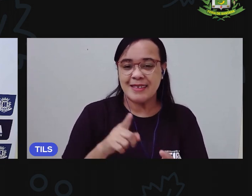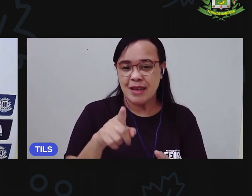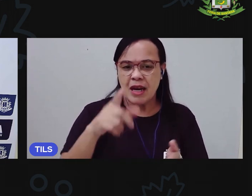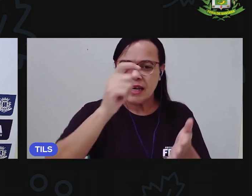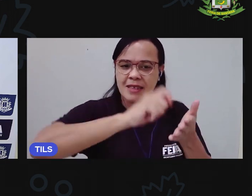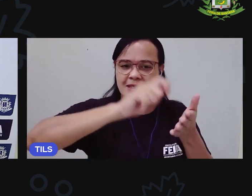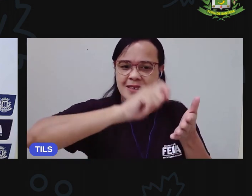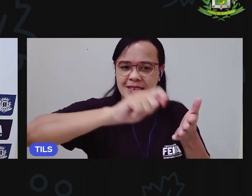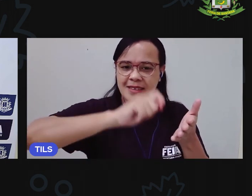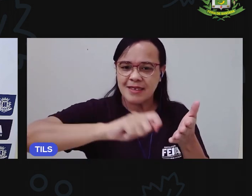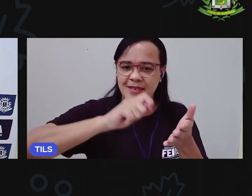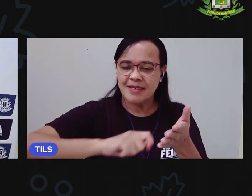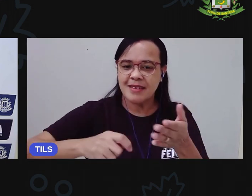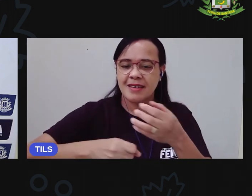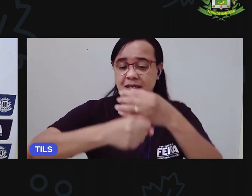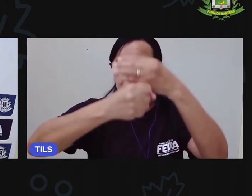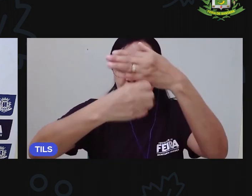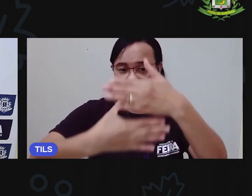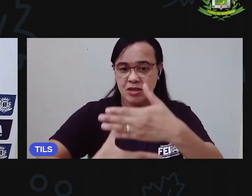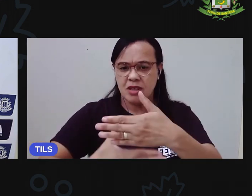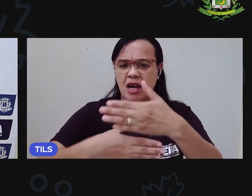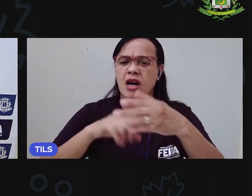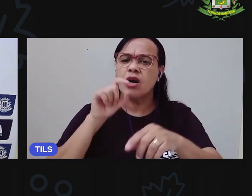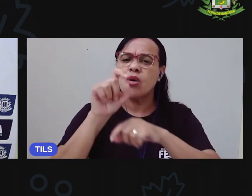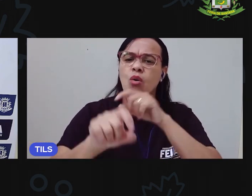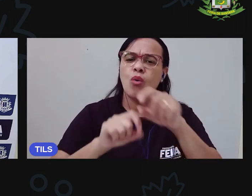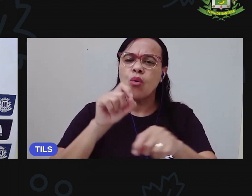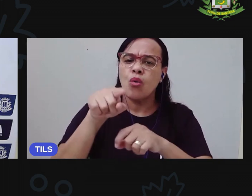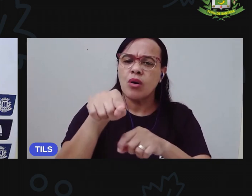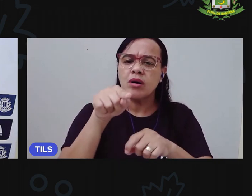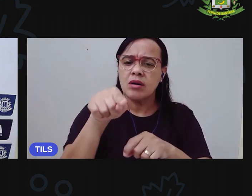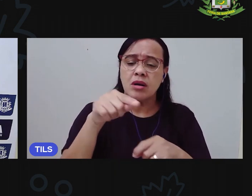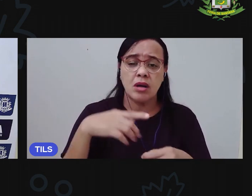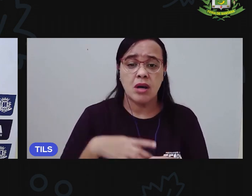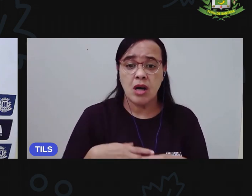deixe registrado para eu ver o que foi que você gostou de